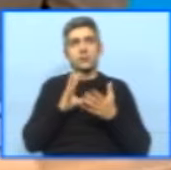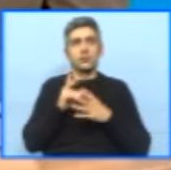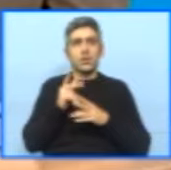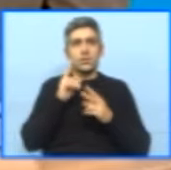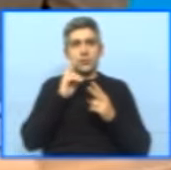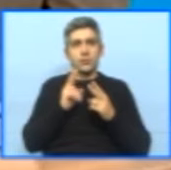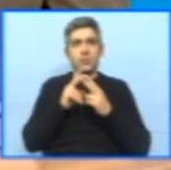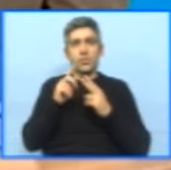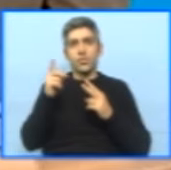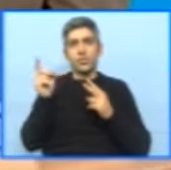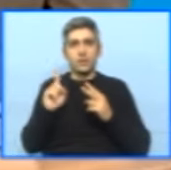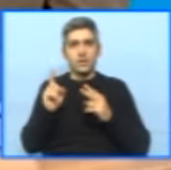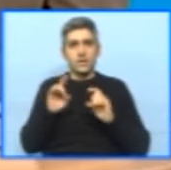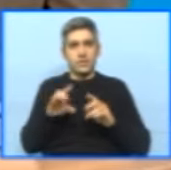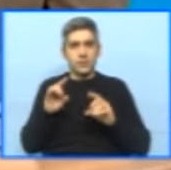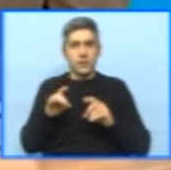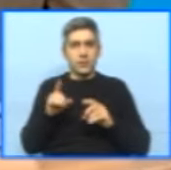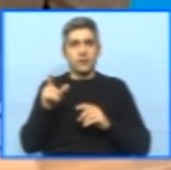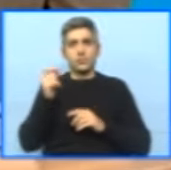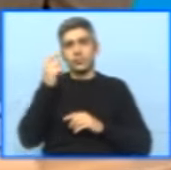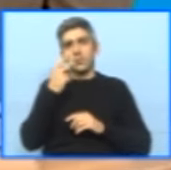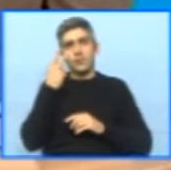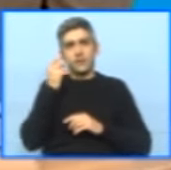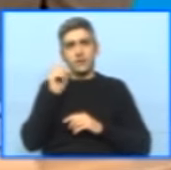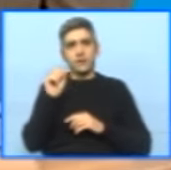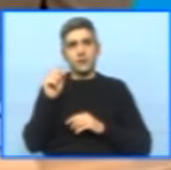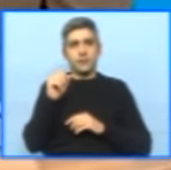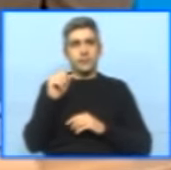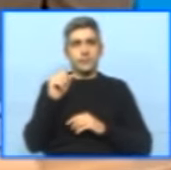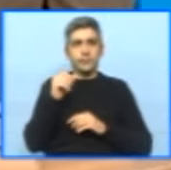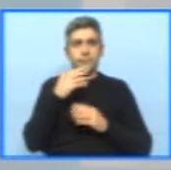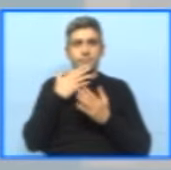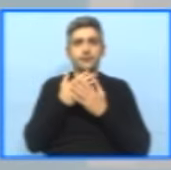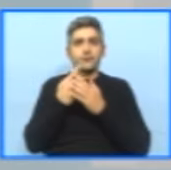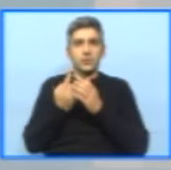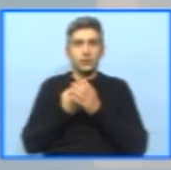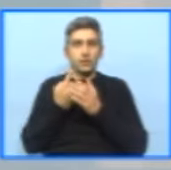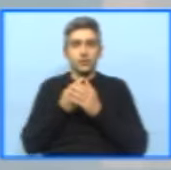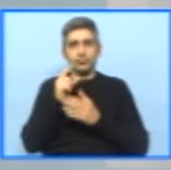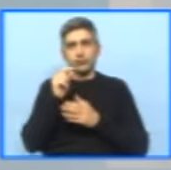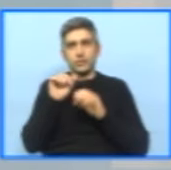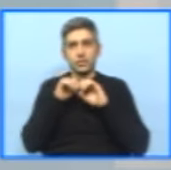outras. Ela tem uma história de vida que talvez a isole socialmente.